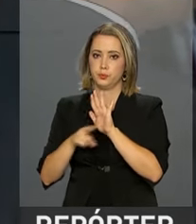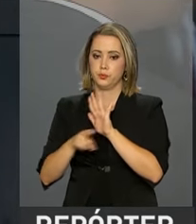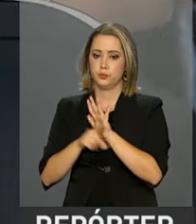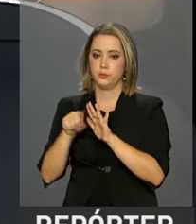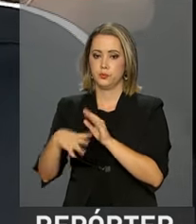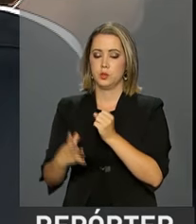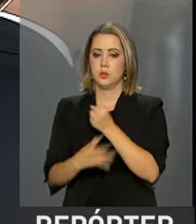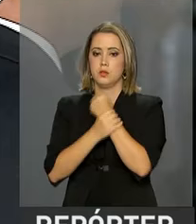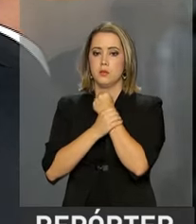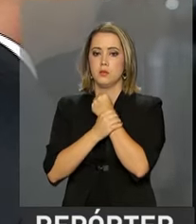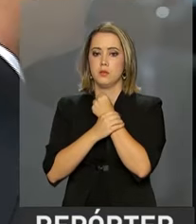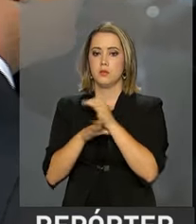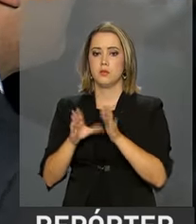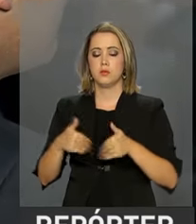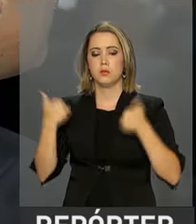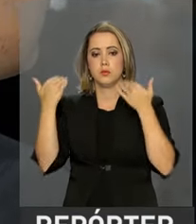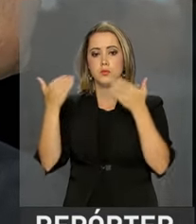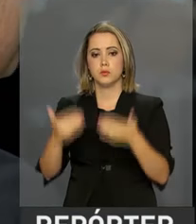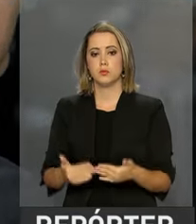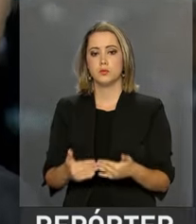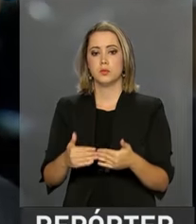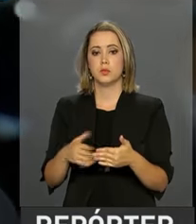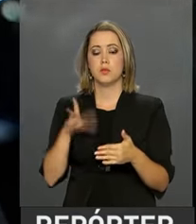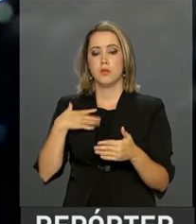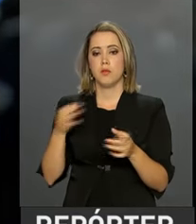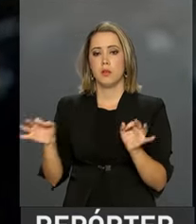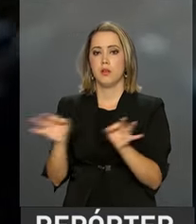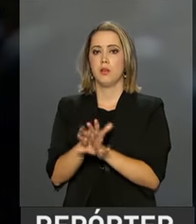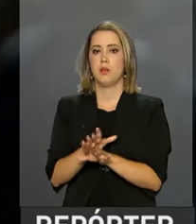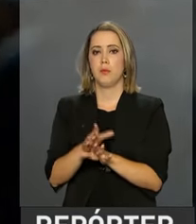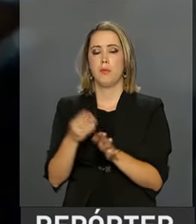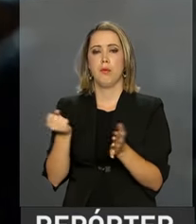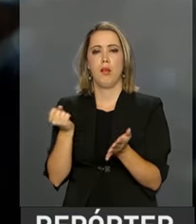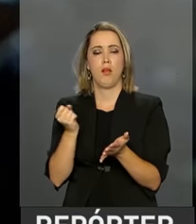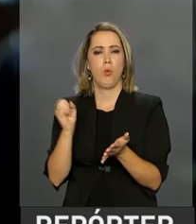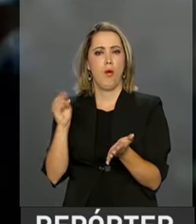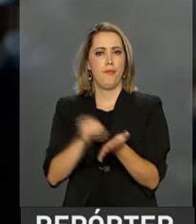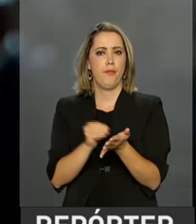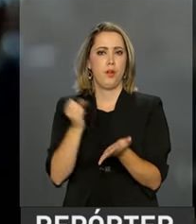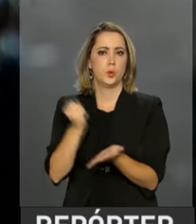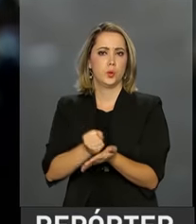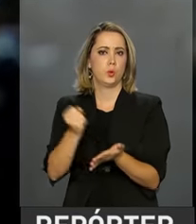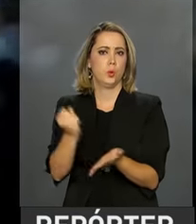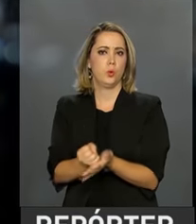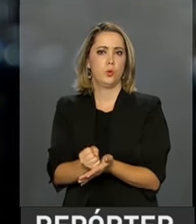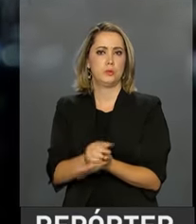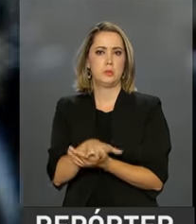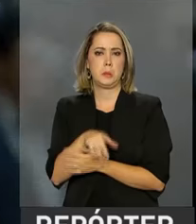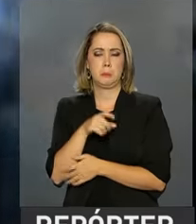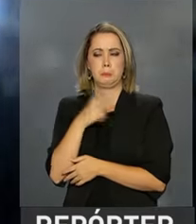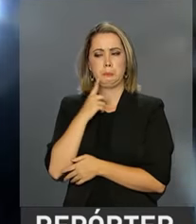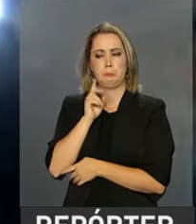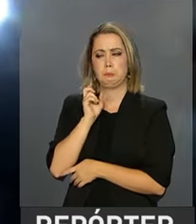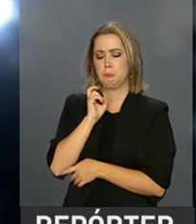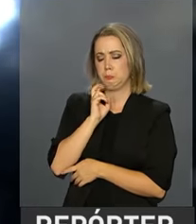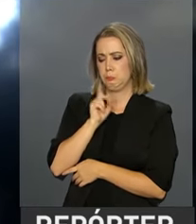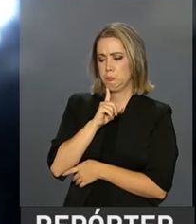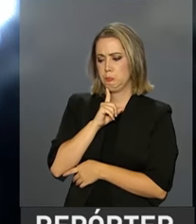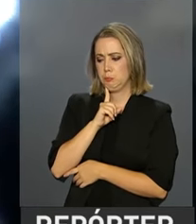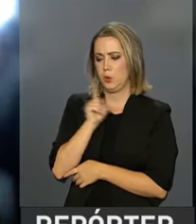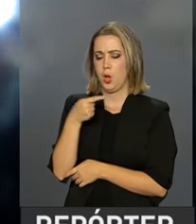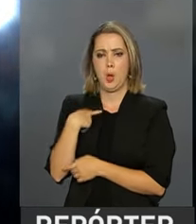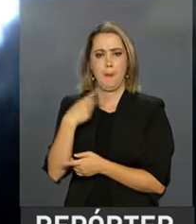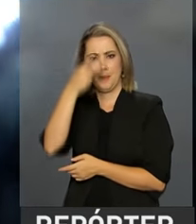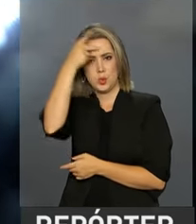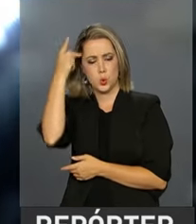com segurança, que vai enfrentar a informalidade, a desconfiança do patrão que demite, não está vendendo,